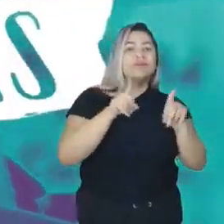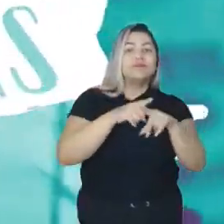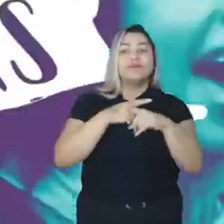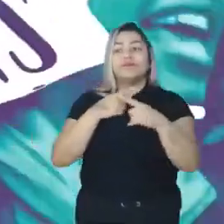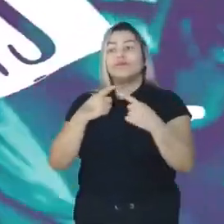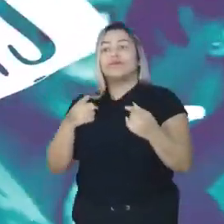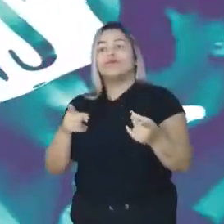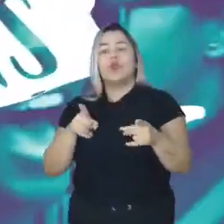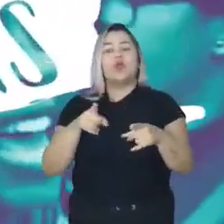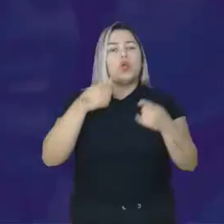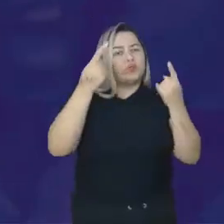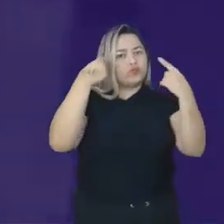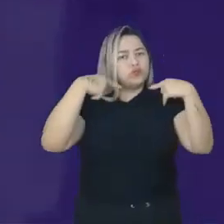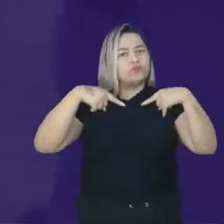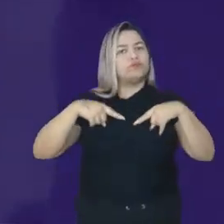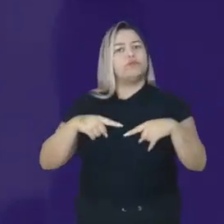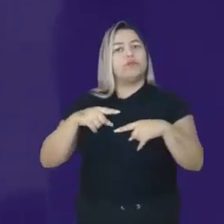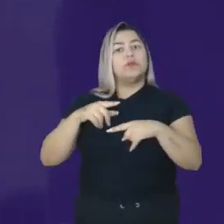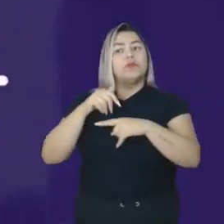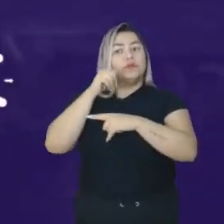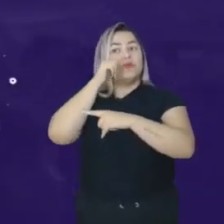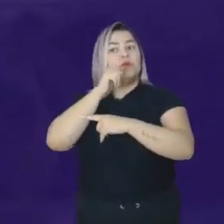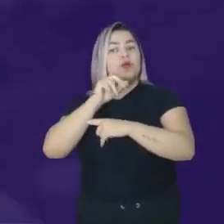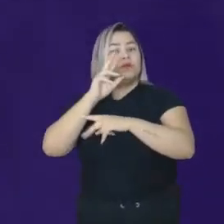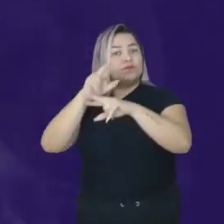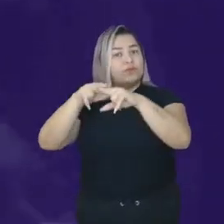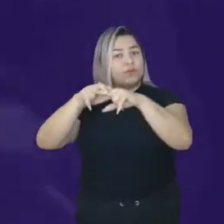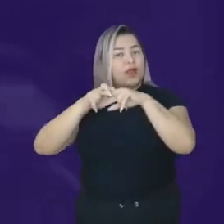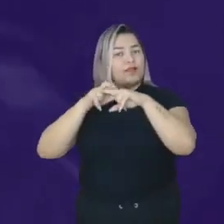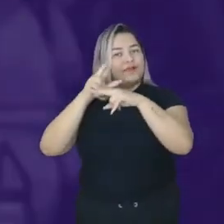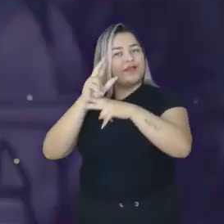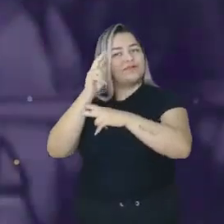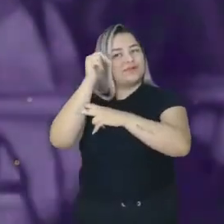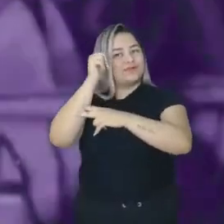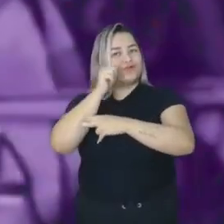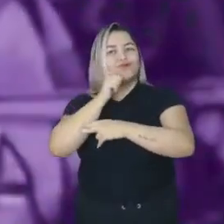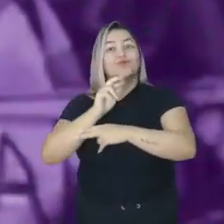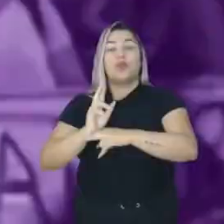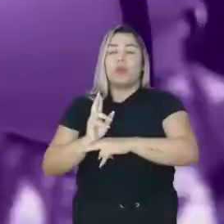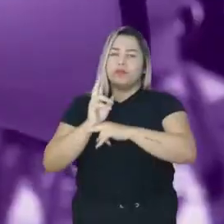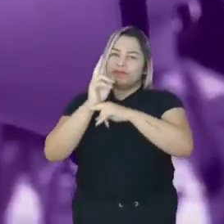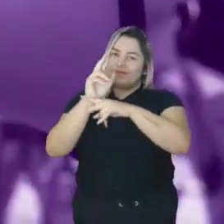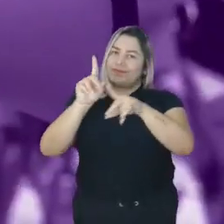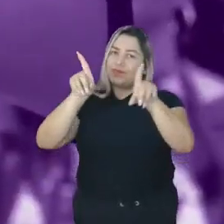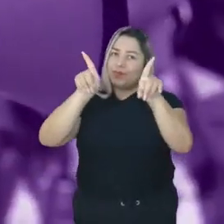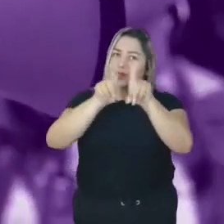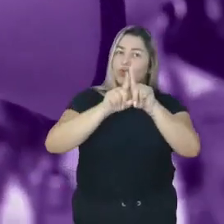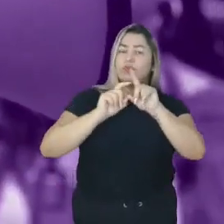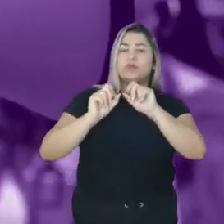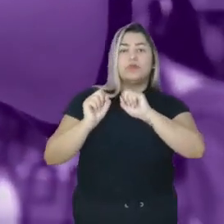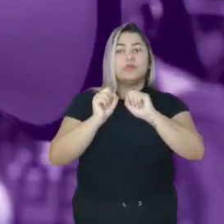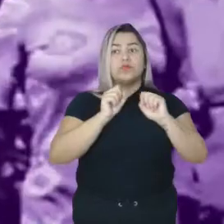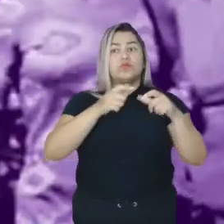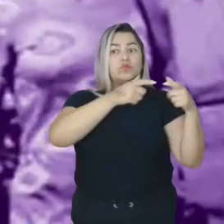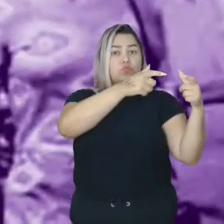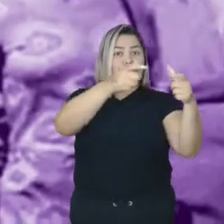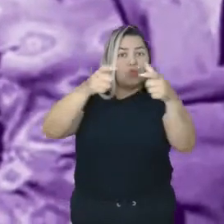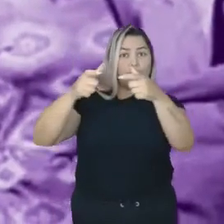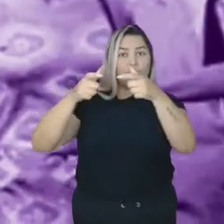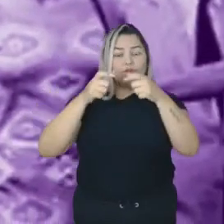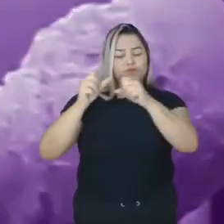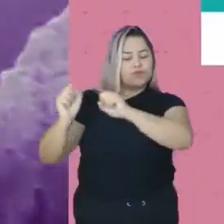Eu sou uma delas, são elas por elas, ocupando os espaços